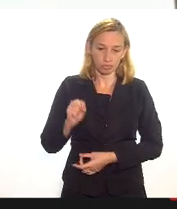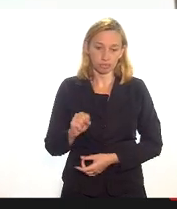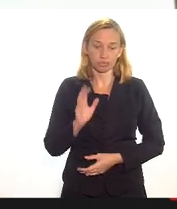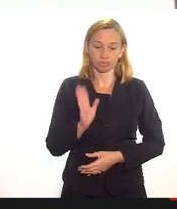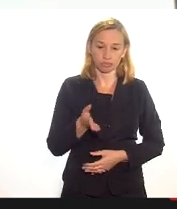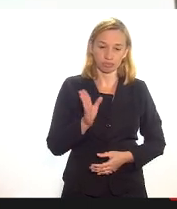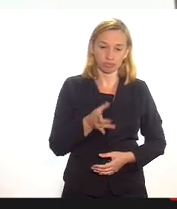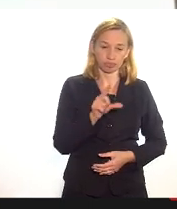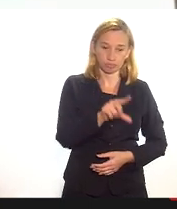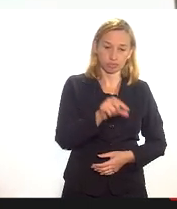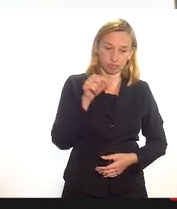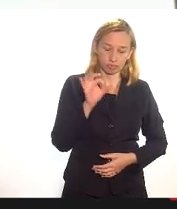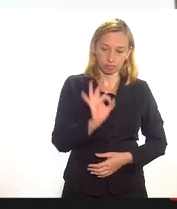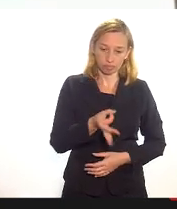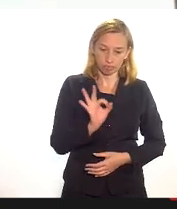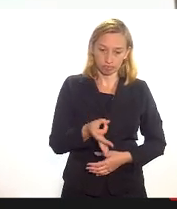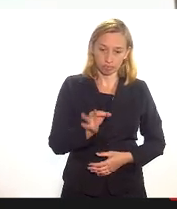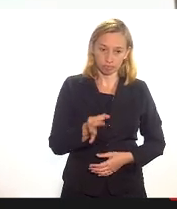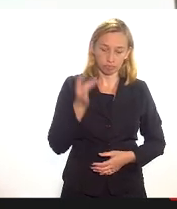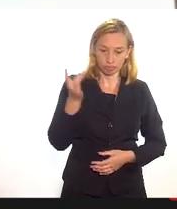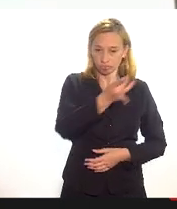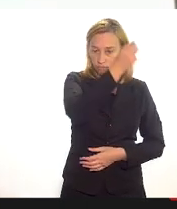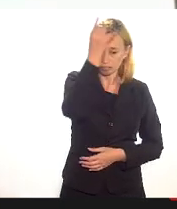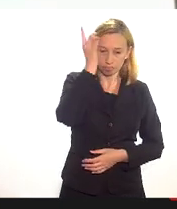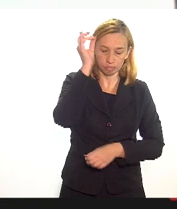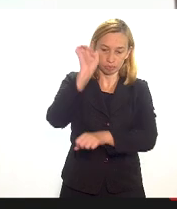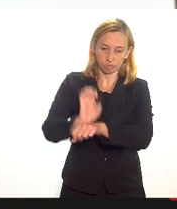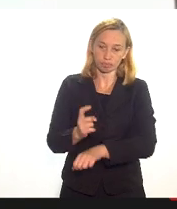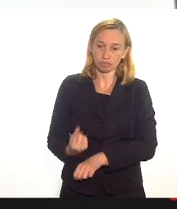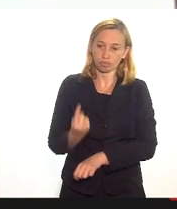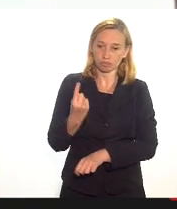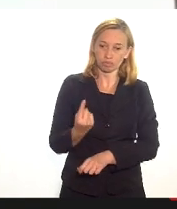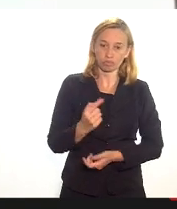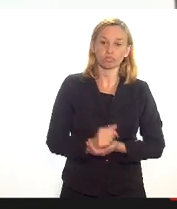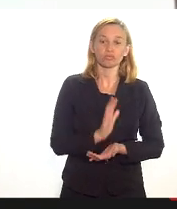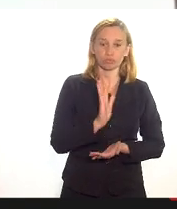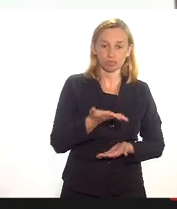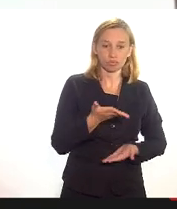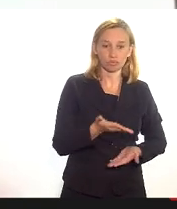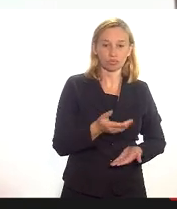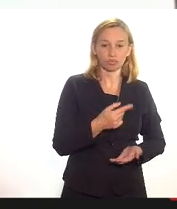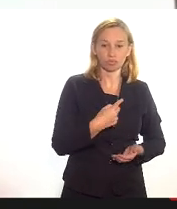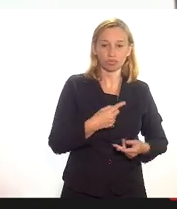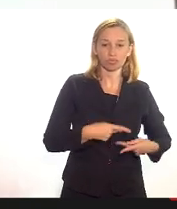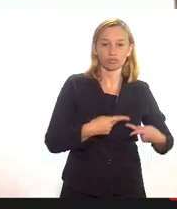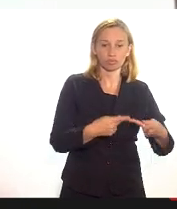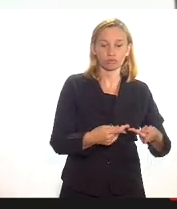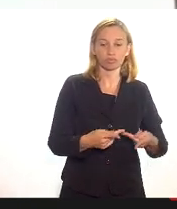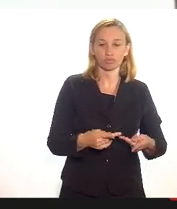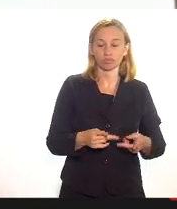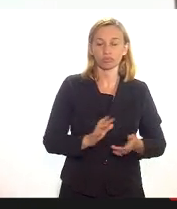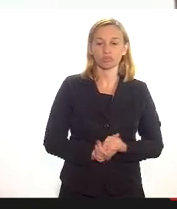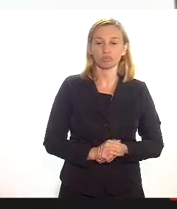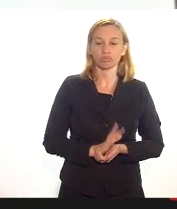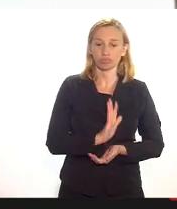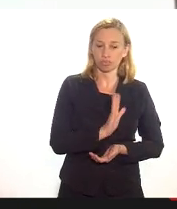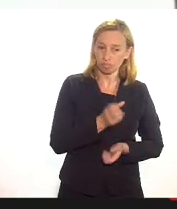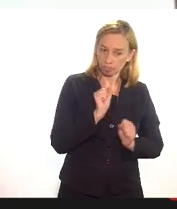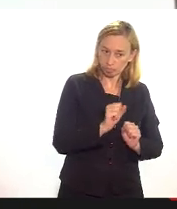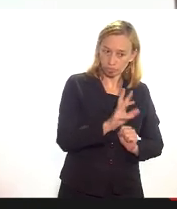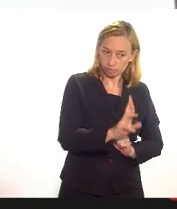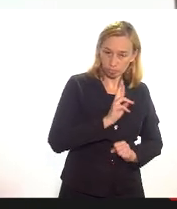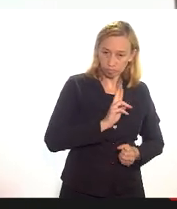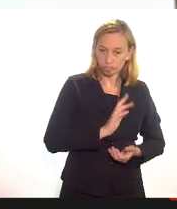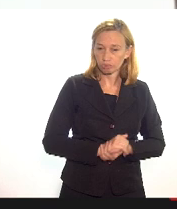gestão definitivamente para o Espírito Santo, já que o senhor participou dessas tratativas? Primeira questão é essa. O senhor podia